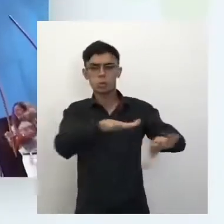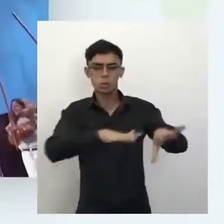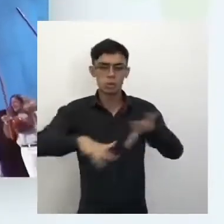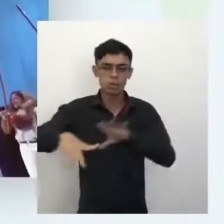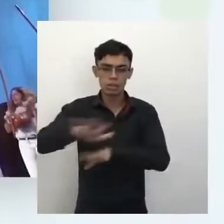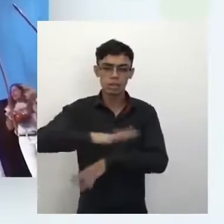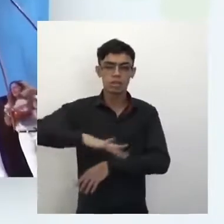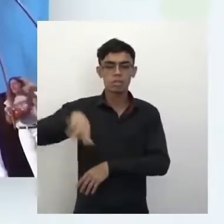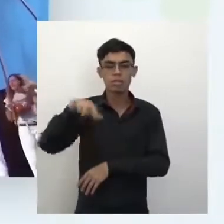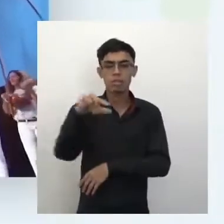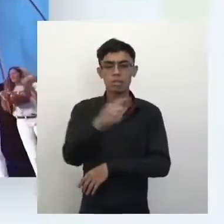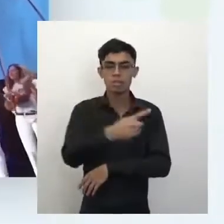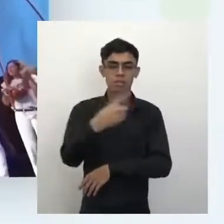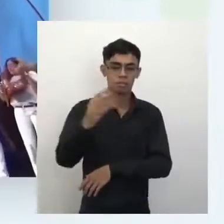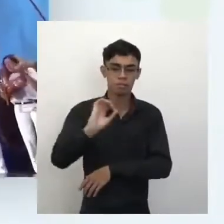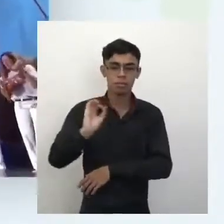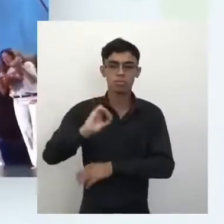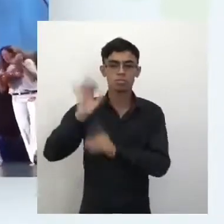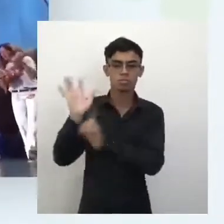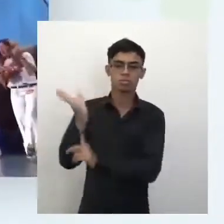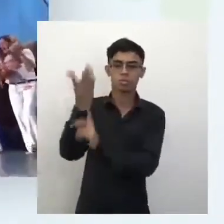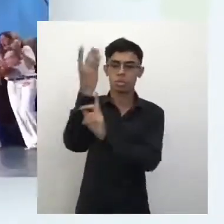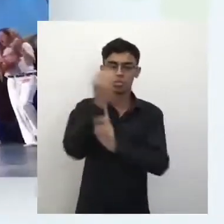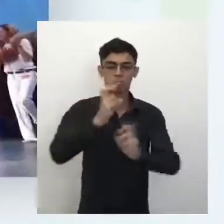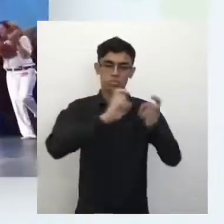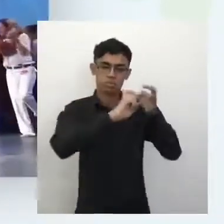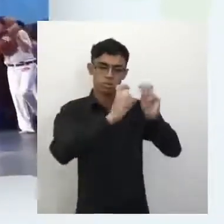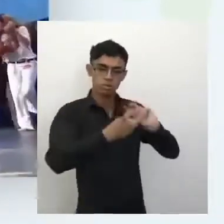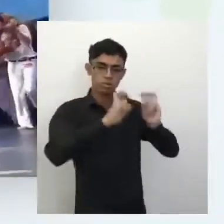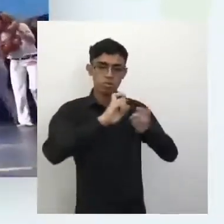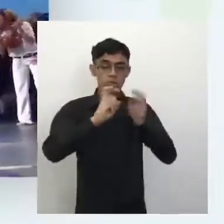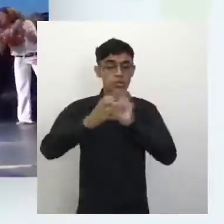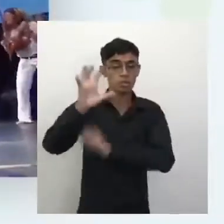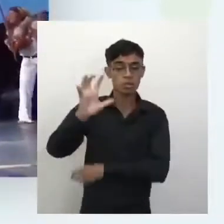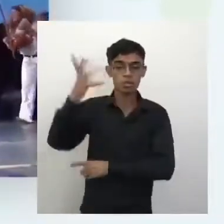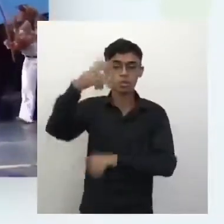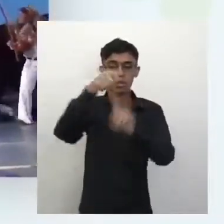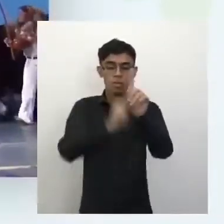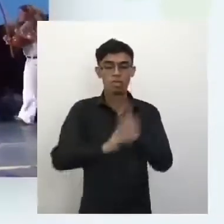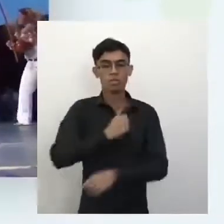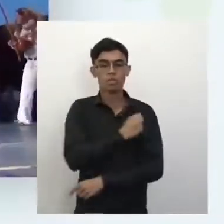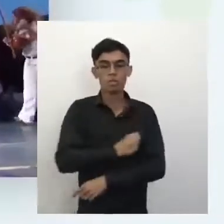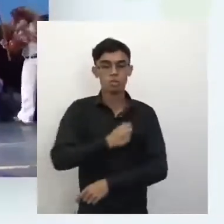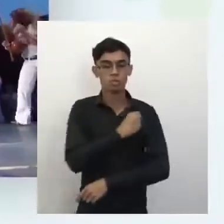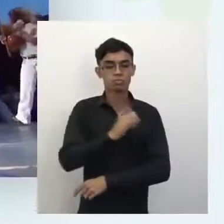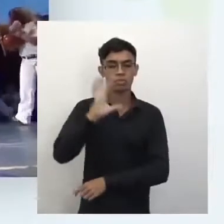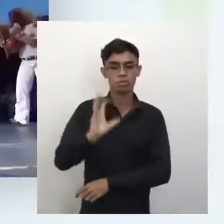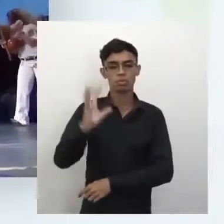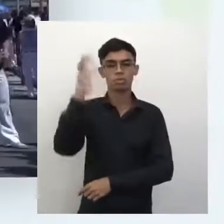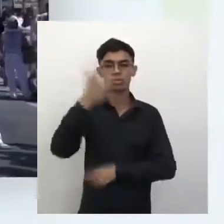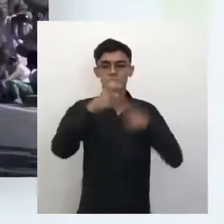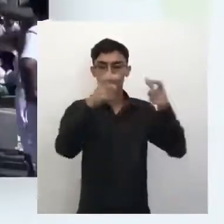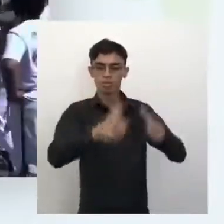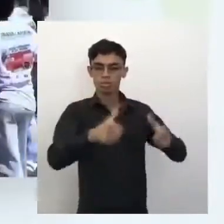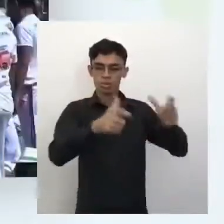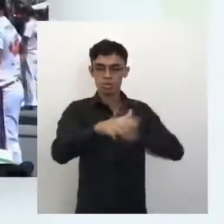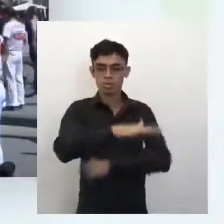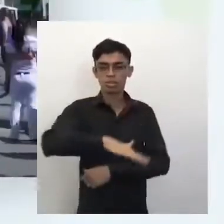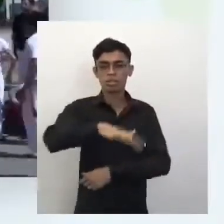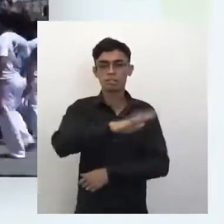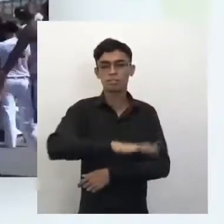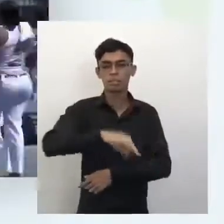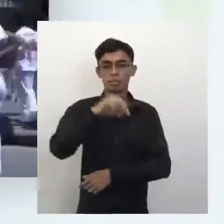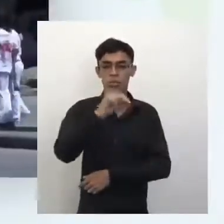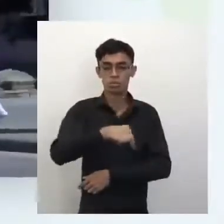10ª edição dos Jogos Mundiais de Arte e Capoeira, que aconteceu em agosto, foi realizada na região do Cais do Valongo, ponto